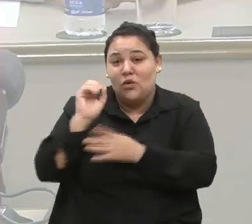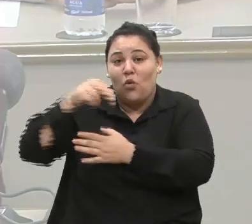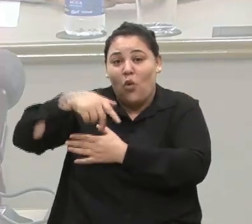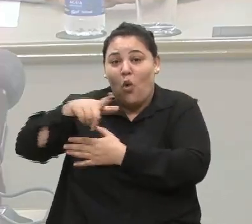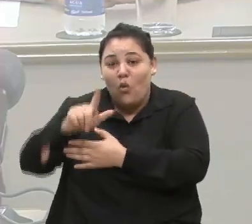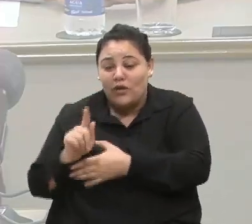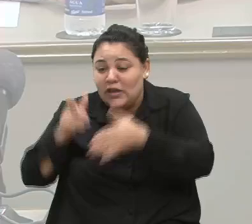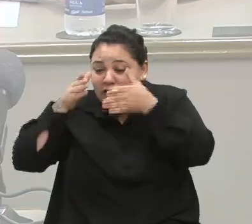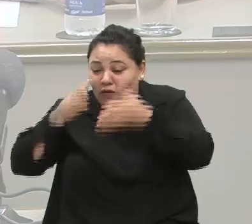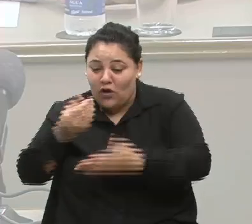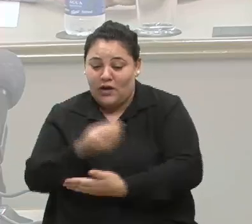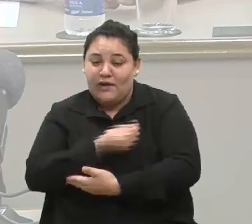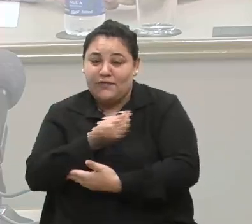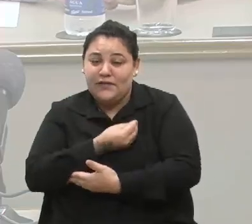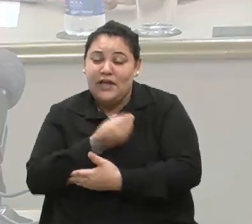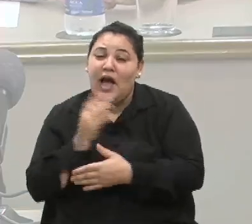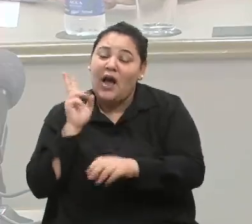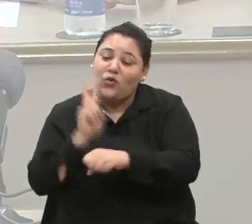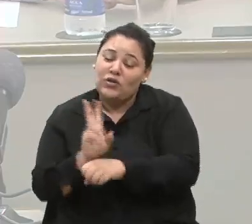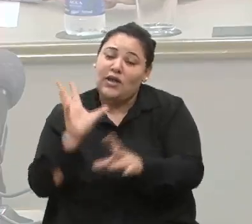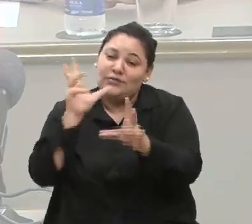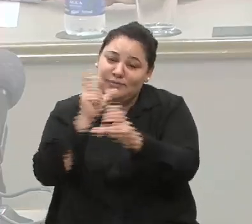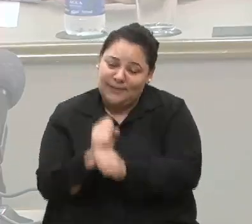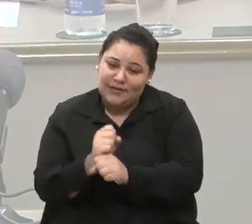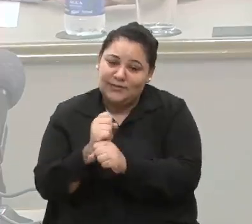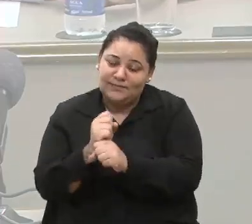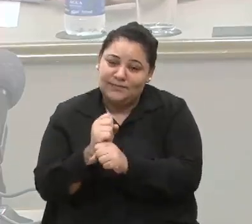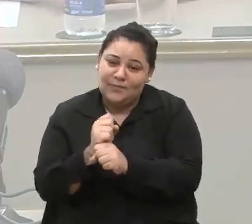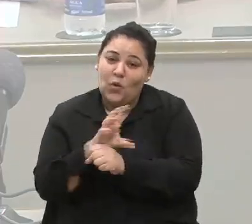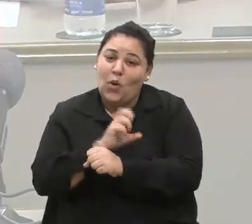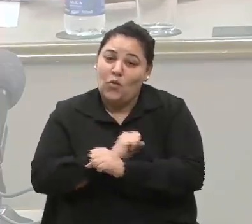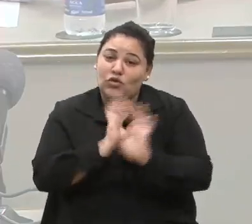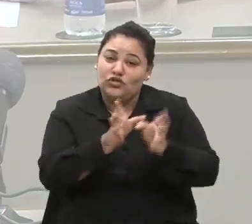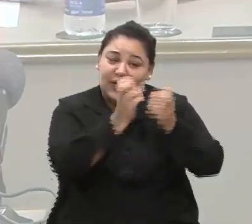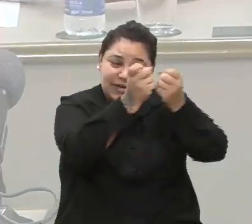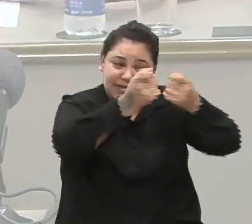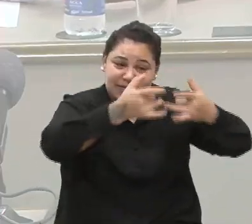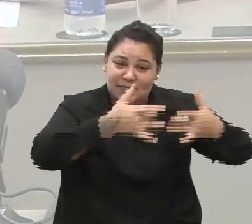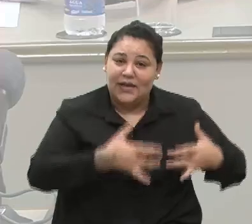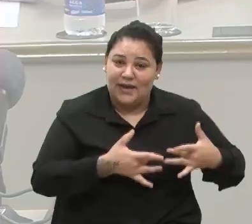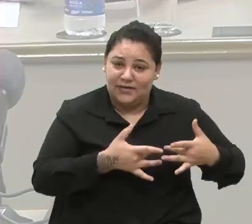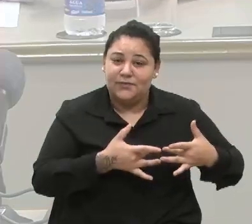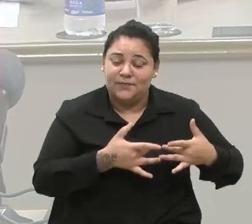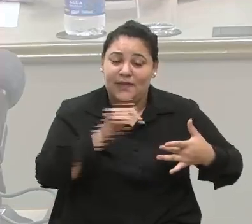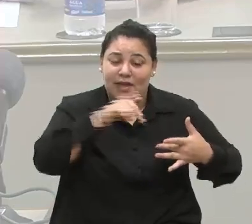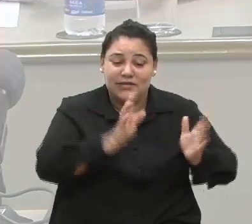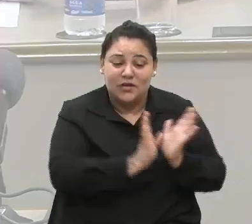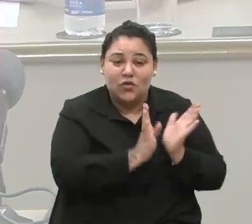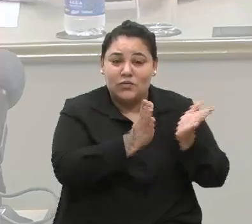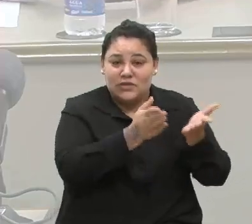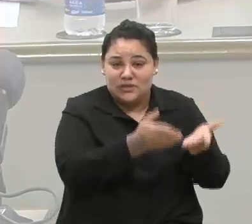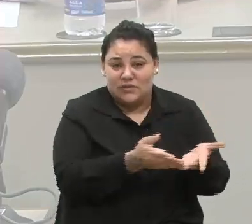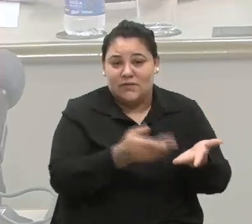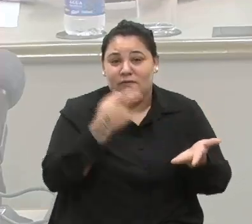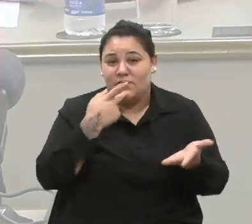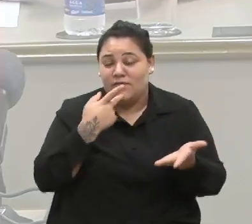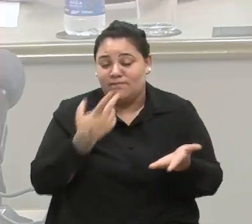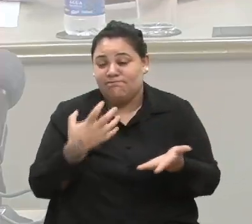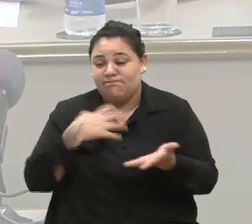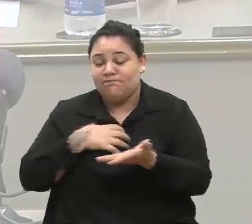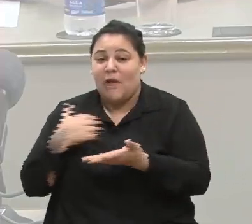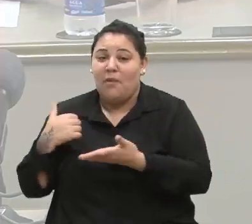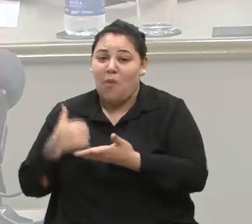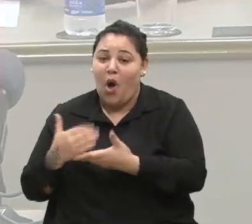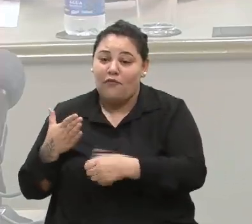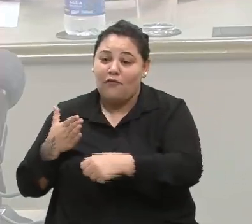vidas a essa causa tão nobre. Ante o exposto, esta comissão manifesta de forma favorável